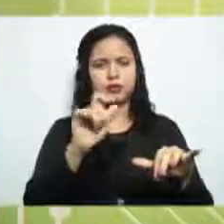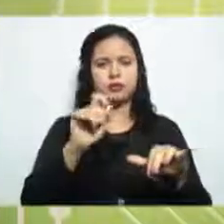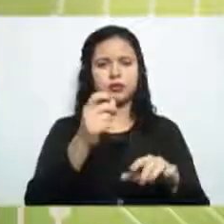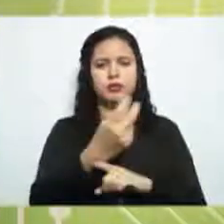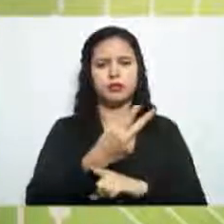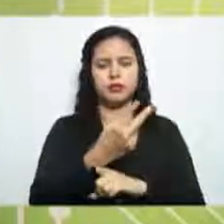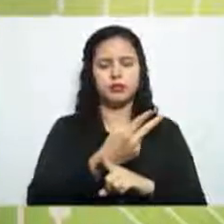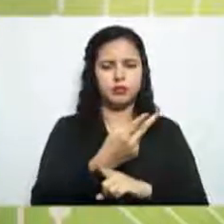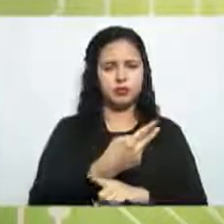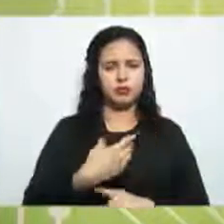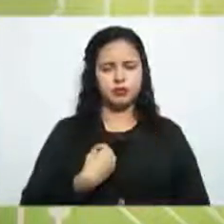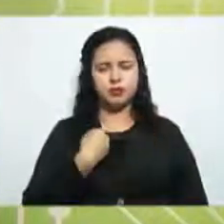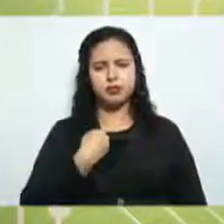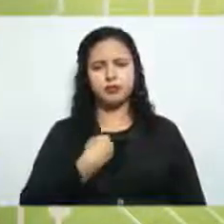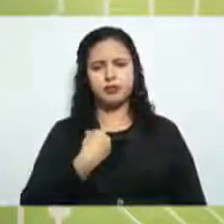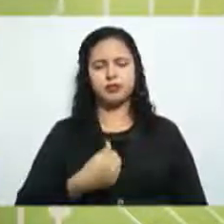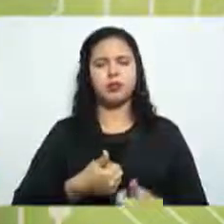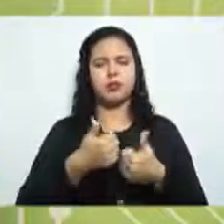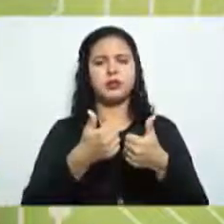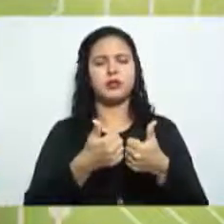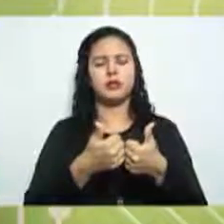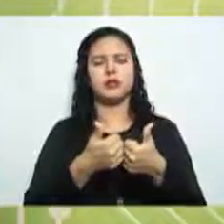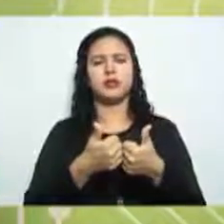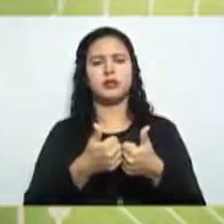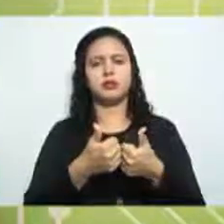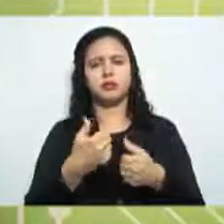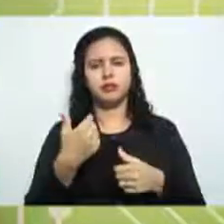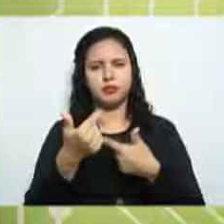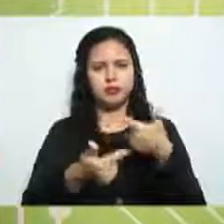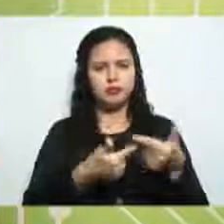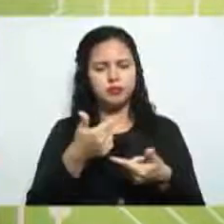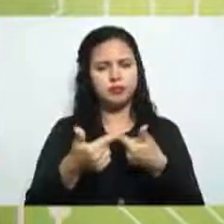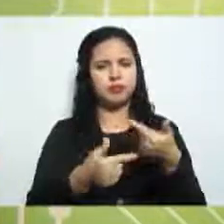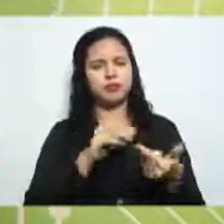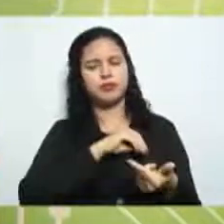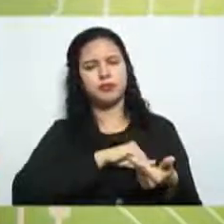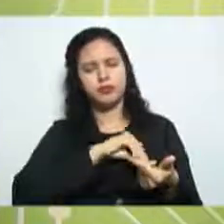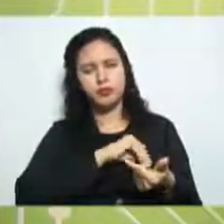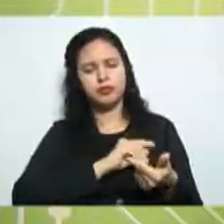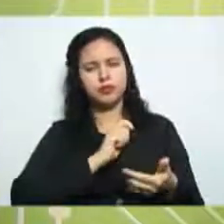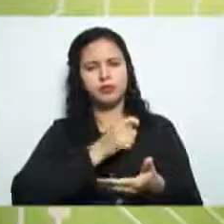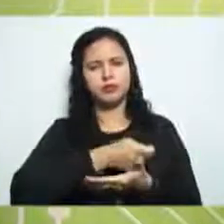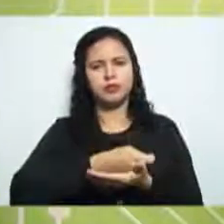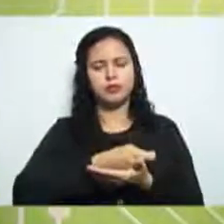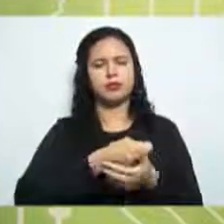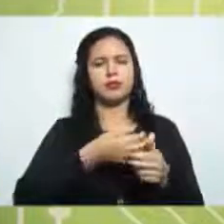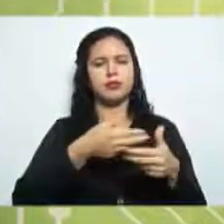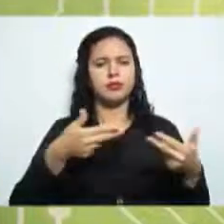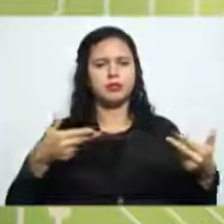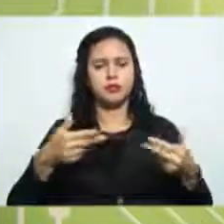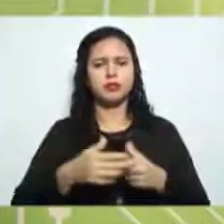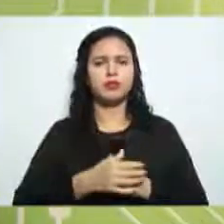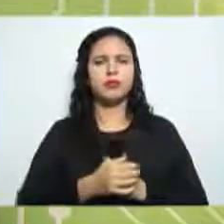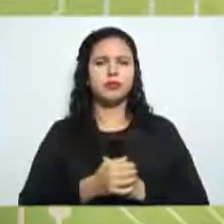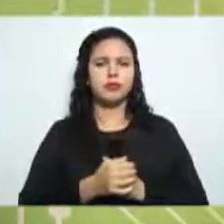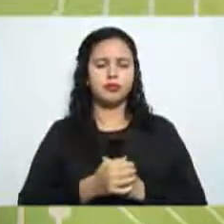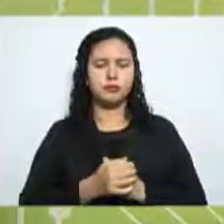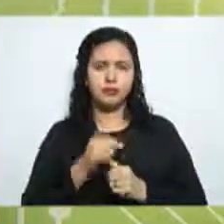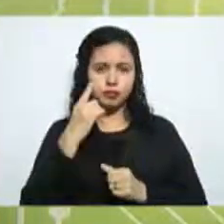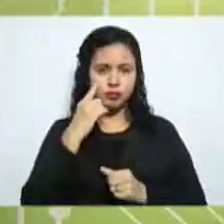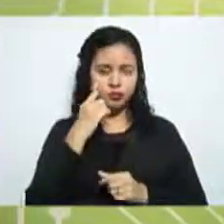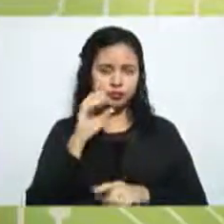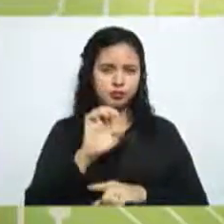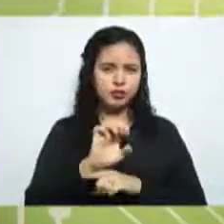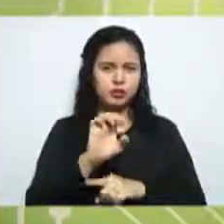vida melhor. As pessoas migram para ter melhores condições de emprego, de renda, de aquisição de bens. E aí, então, quando a gente vê um estado que